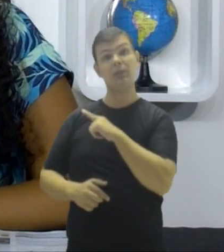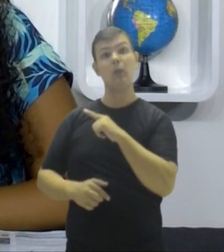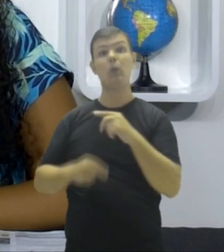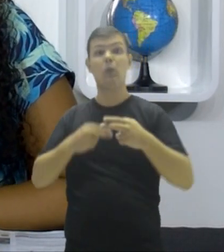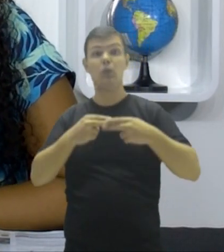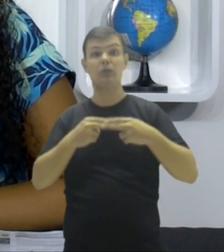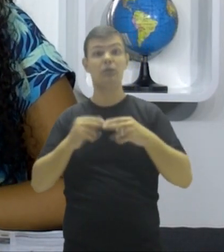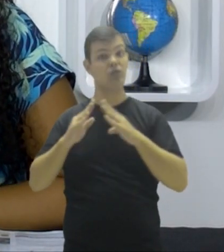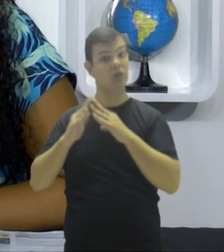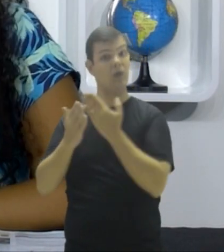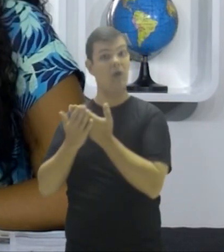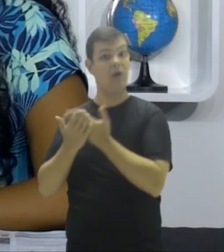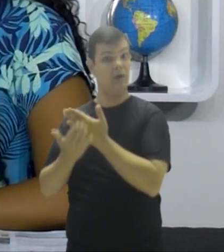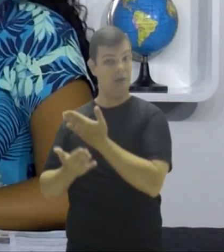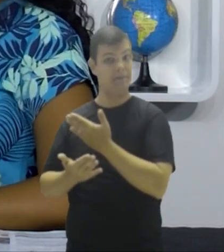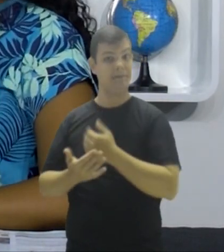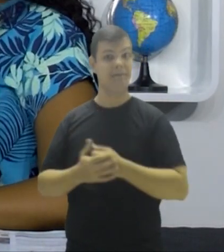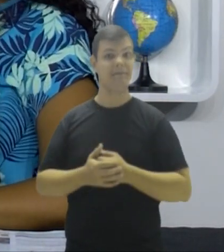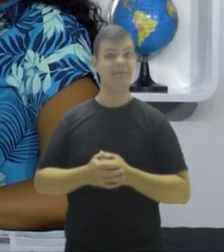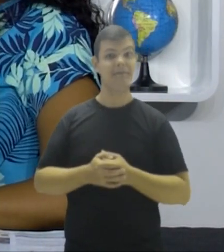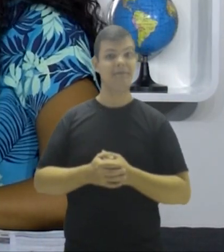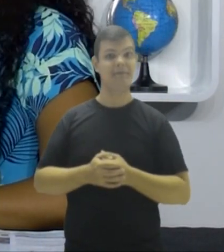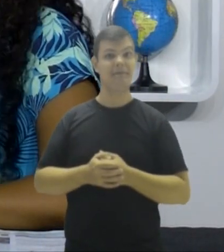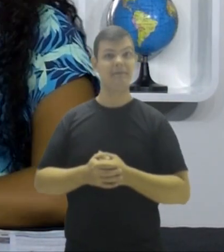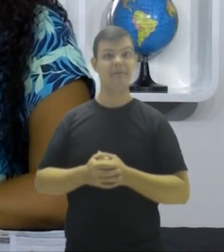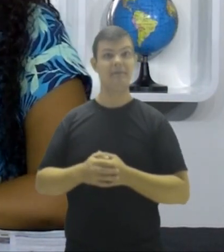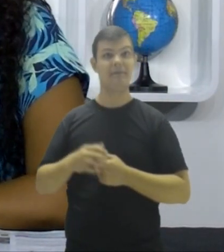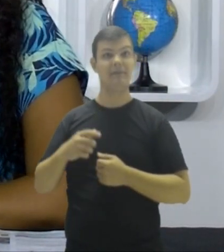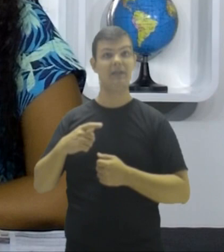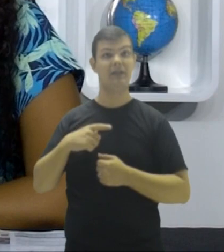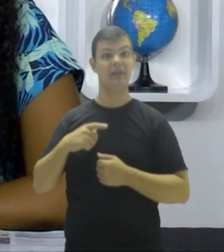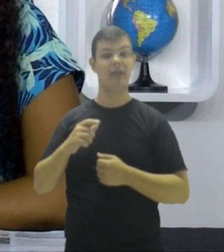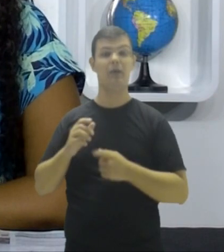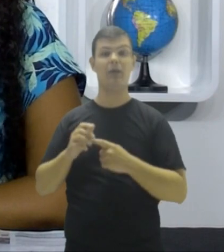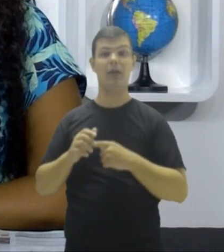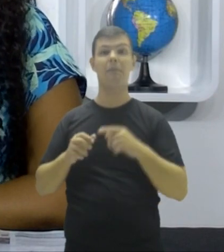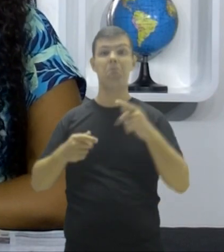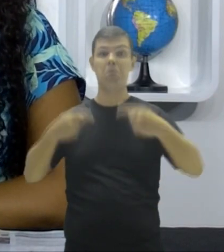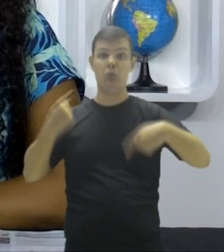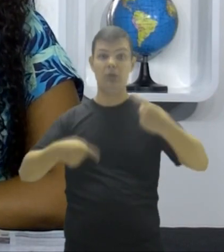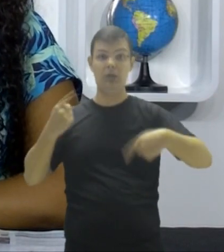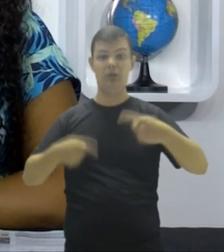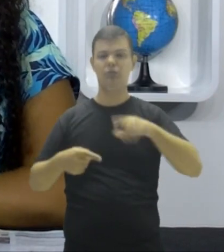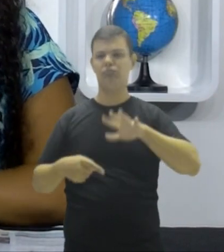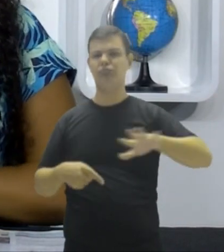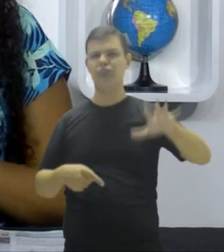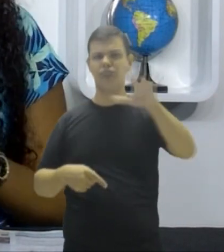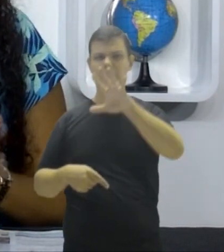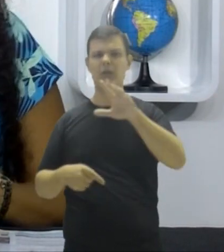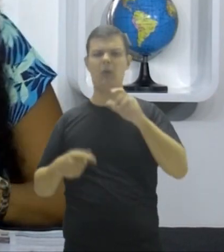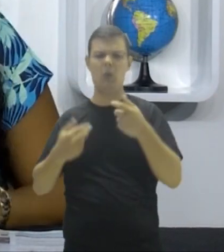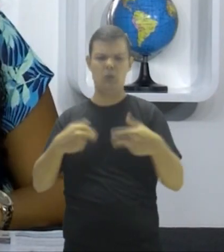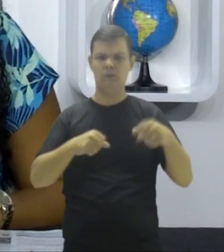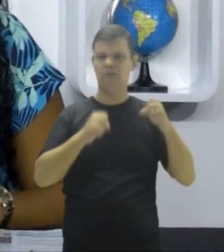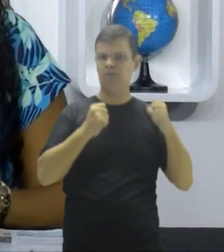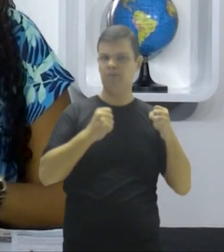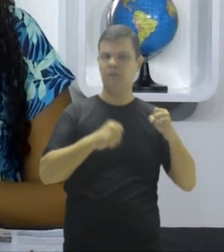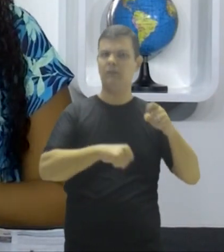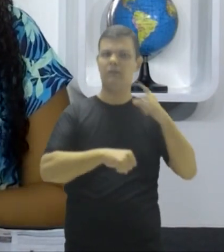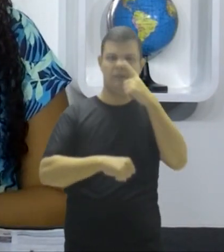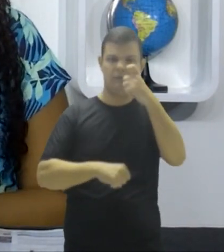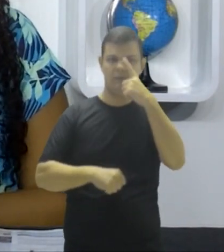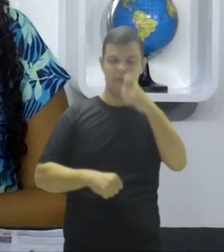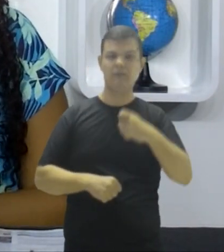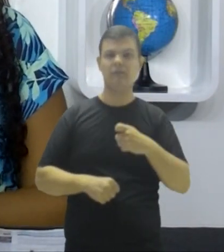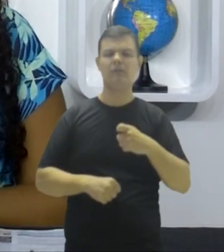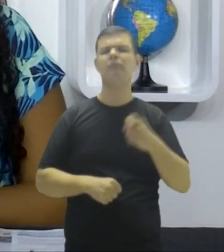usar lá na escola, tá? Ali, ó, temos a Política Nacional de Resíduos Sólidos. Há algumas